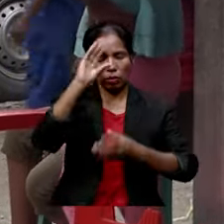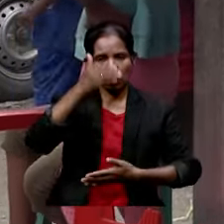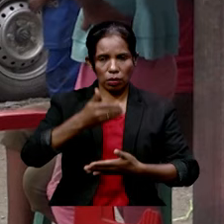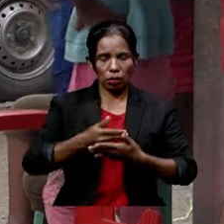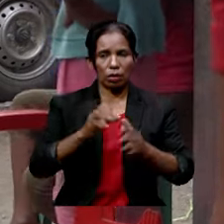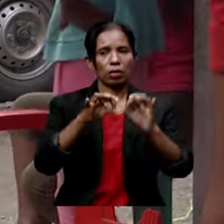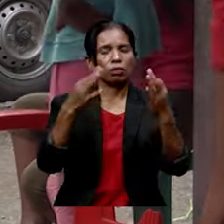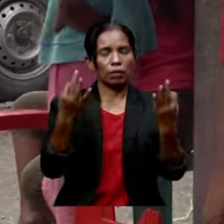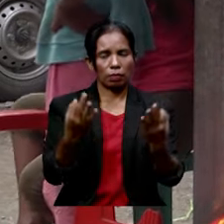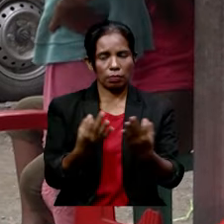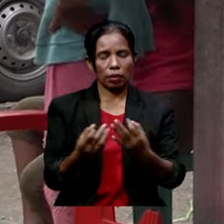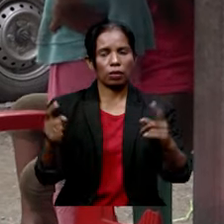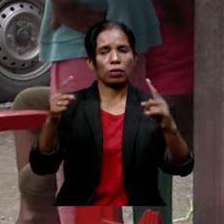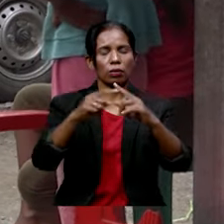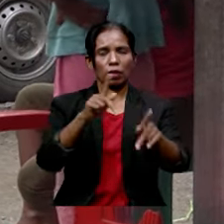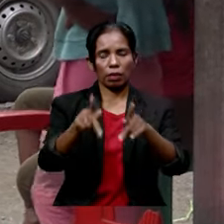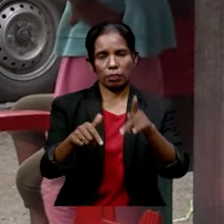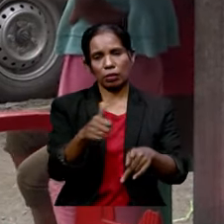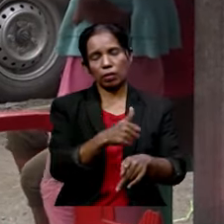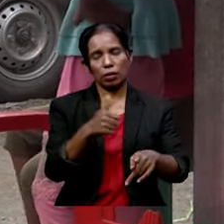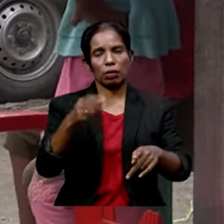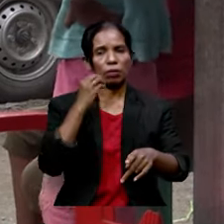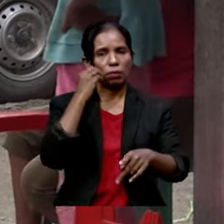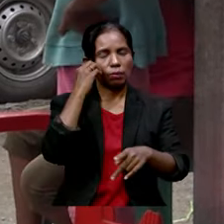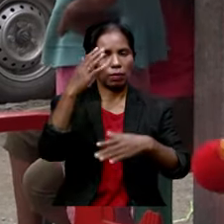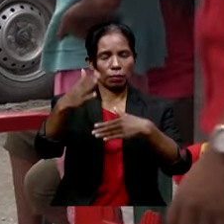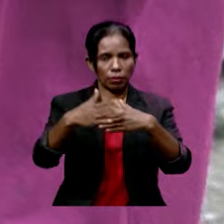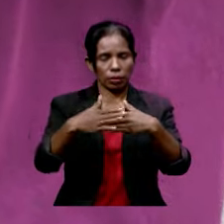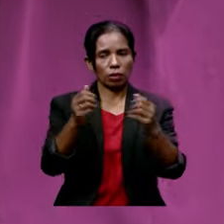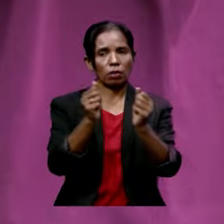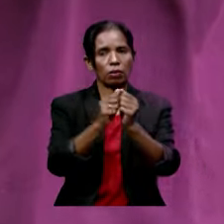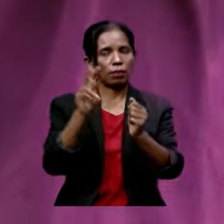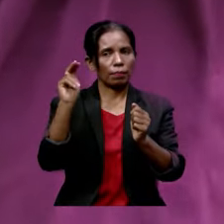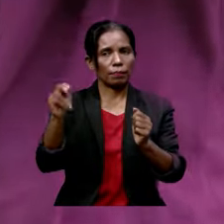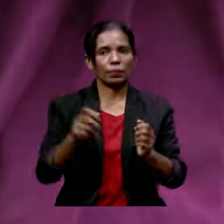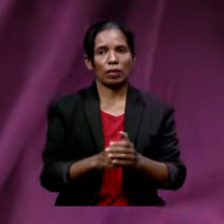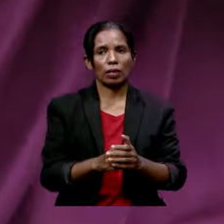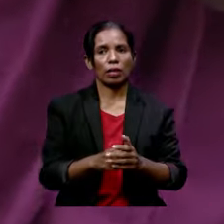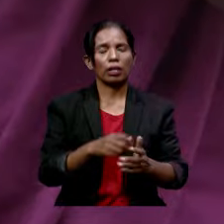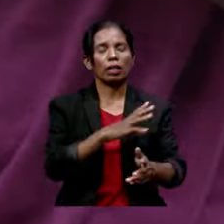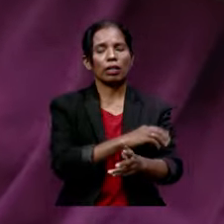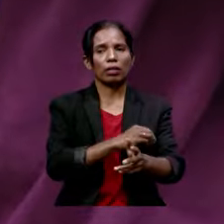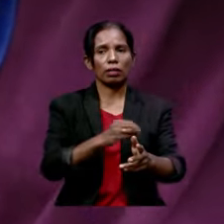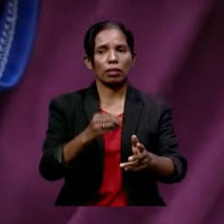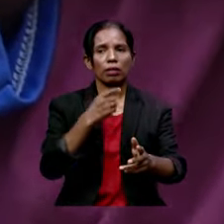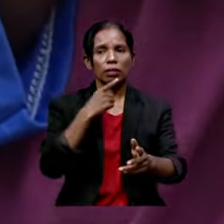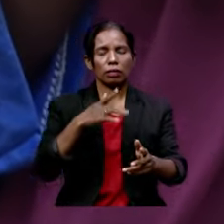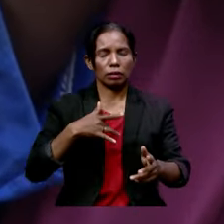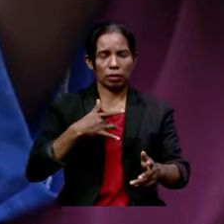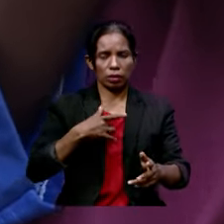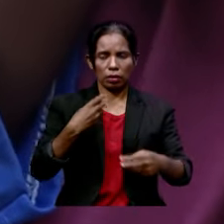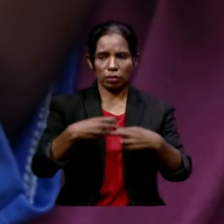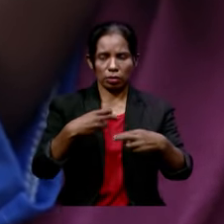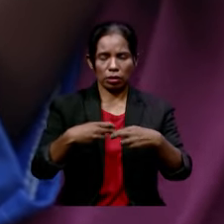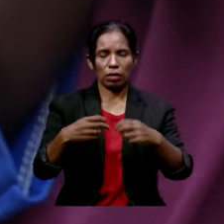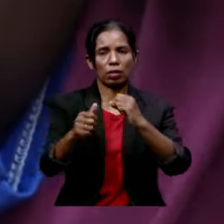familia umalarang, to comunidade balong nebe hela besi kunia. Une, vizinho sira preocupa no sente ameaçado,